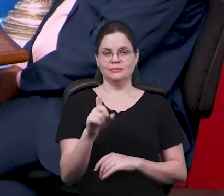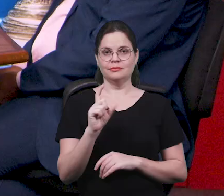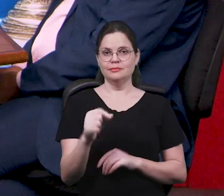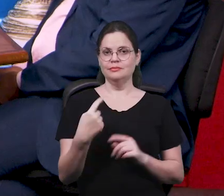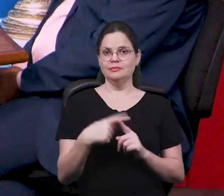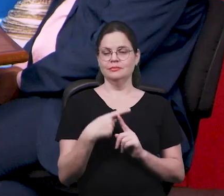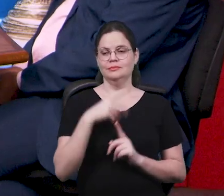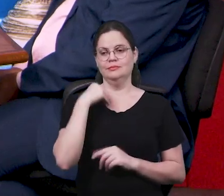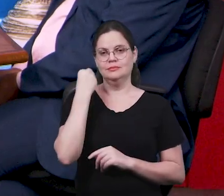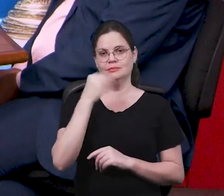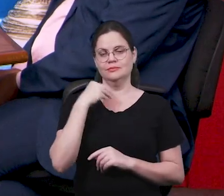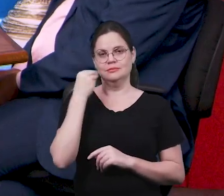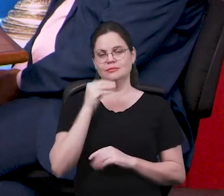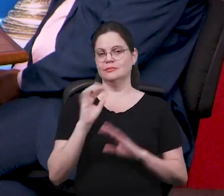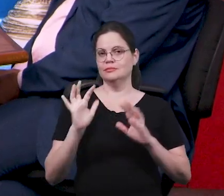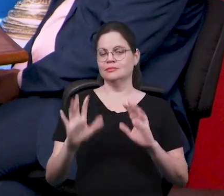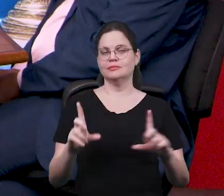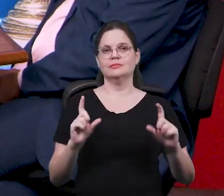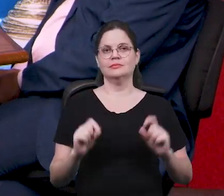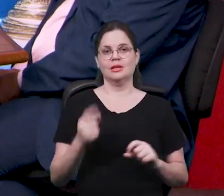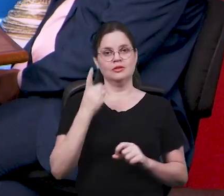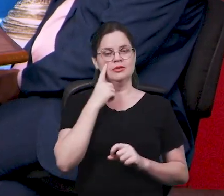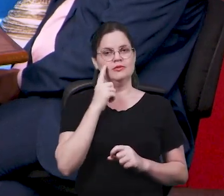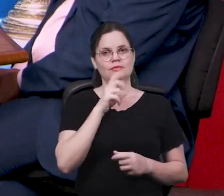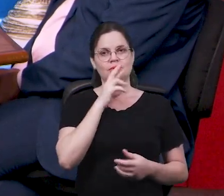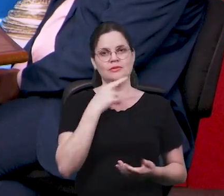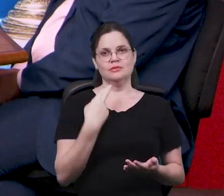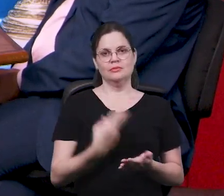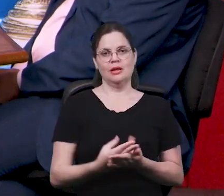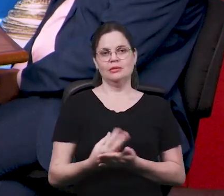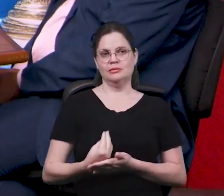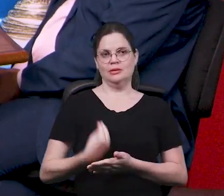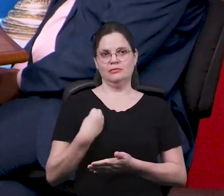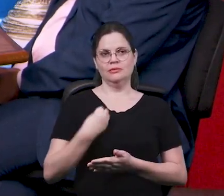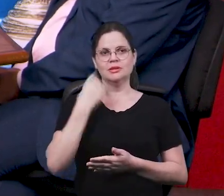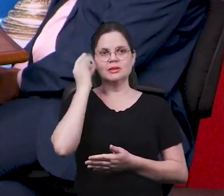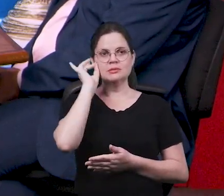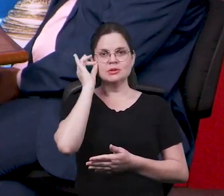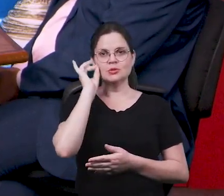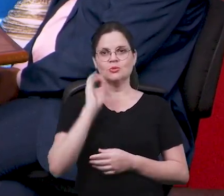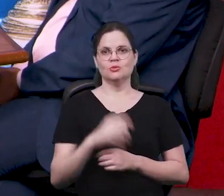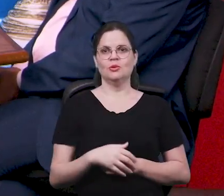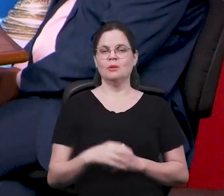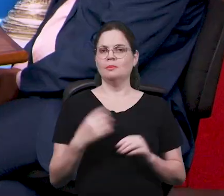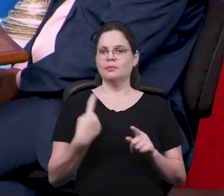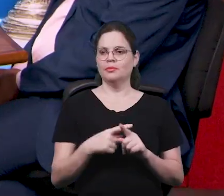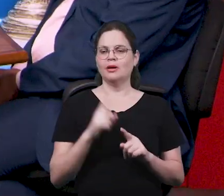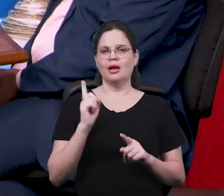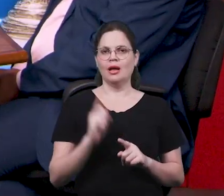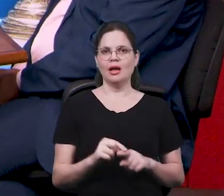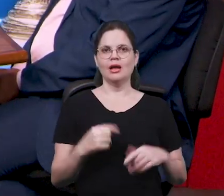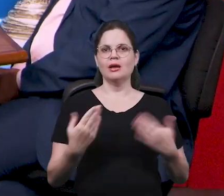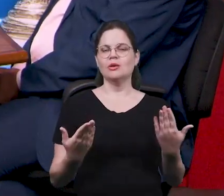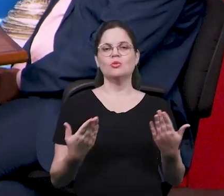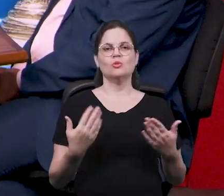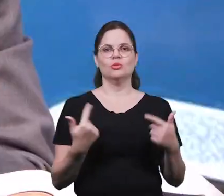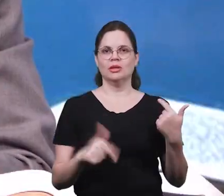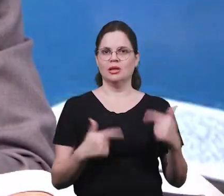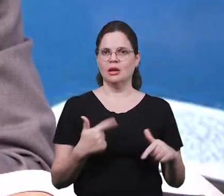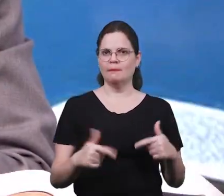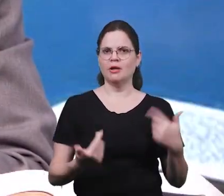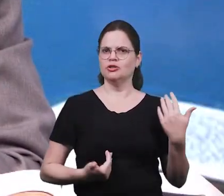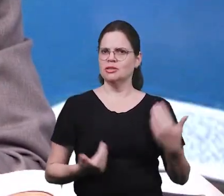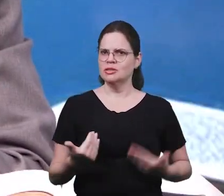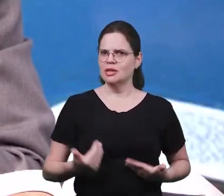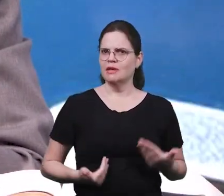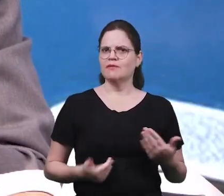assim, é exatamente o resultado espiritual, né? Embora seja uma atividade de servir a mesma